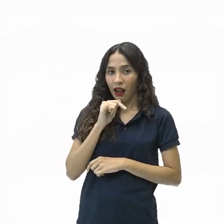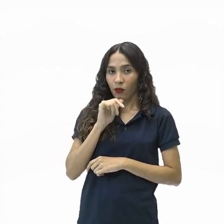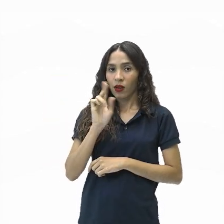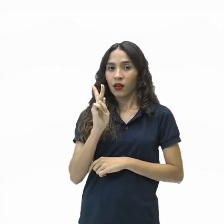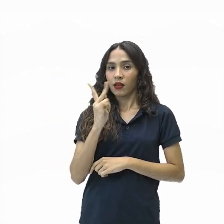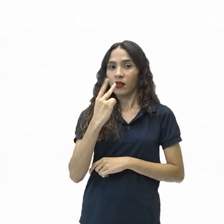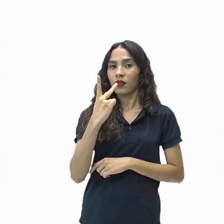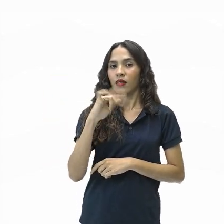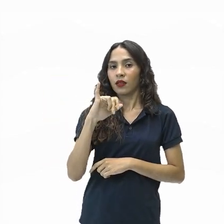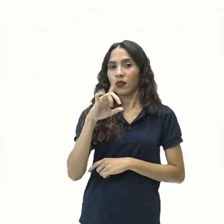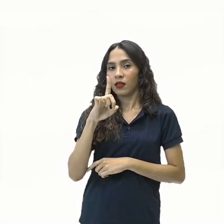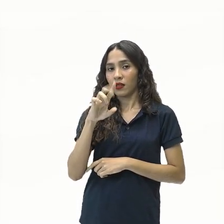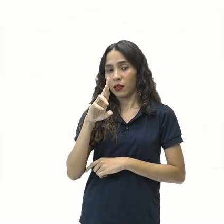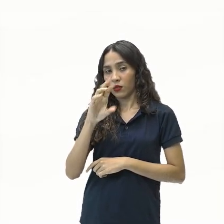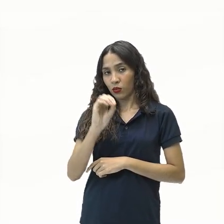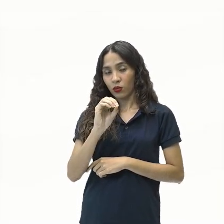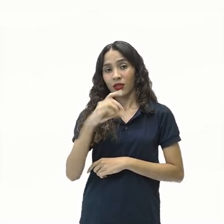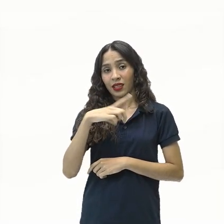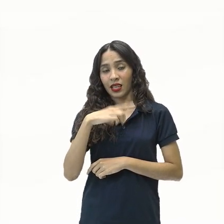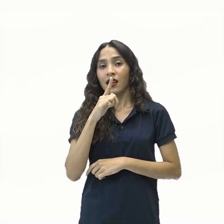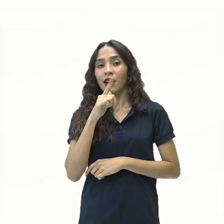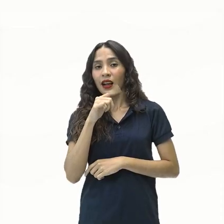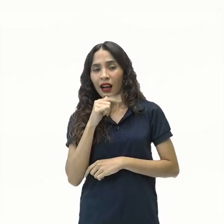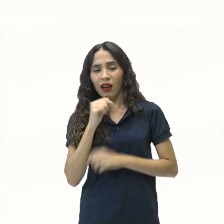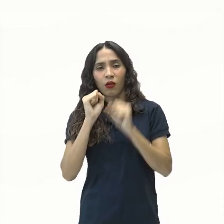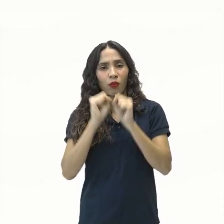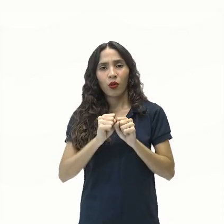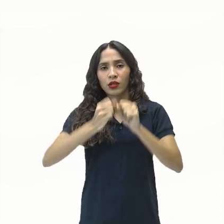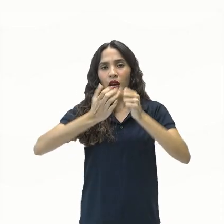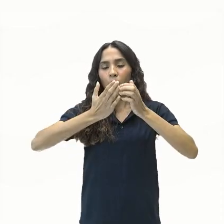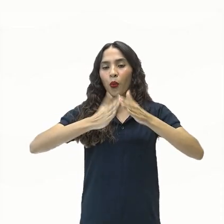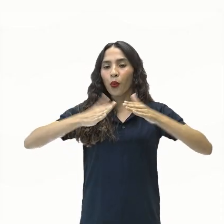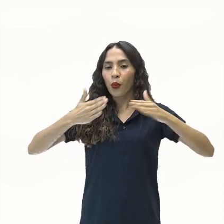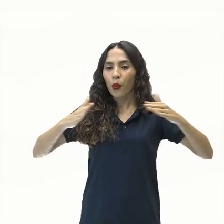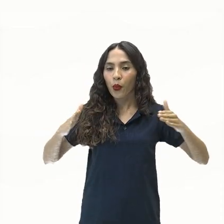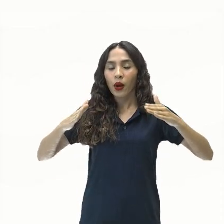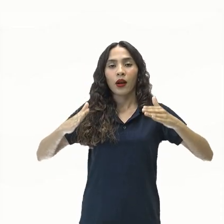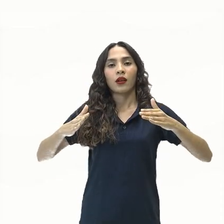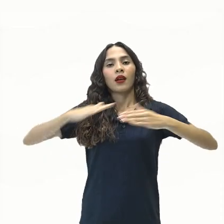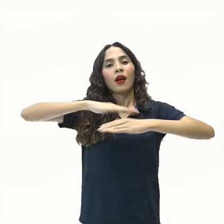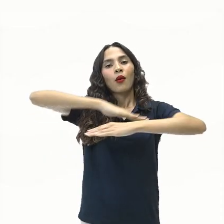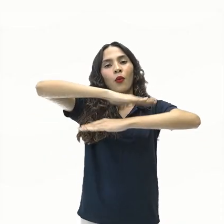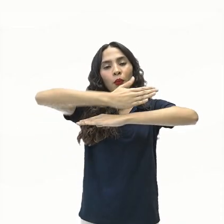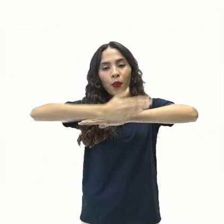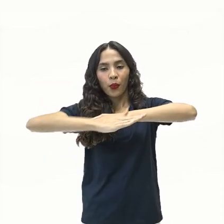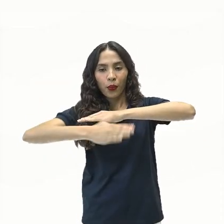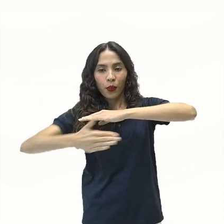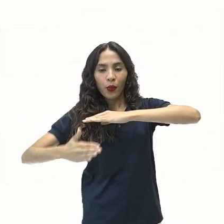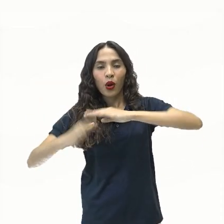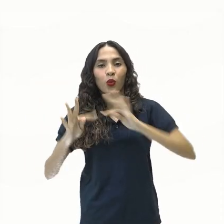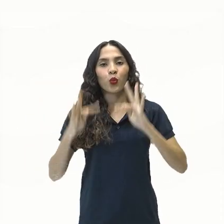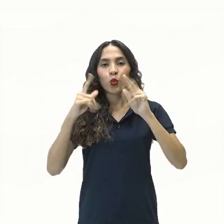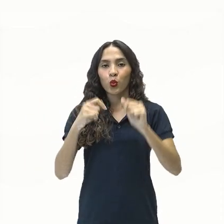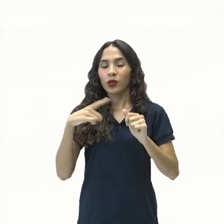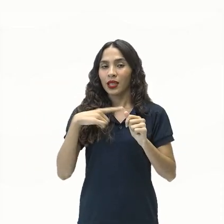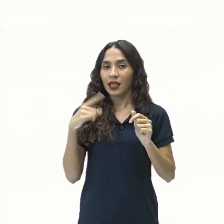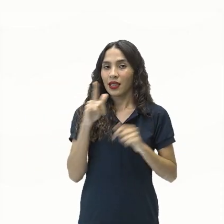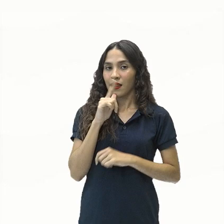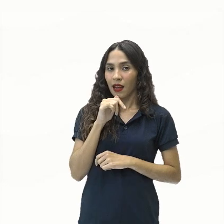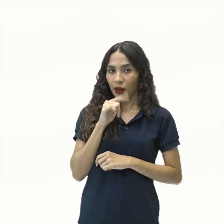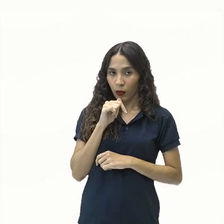que pode ser um mar, pode ser um rio, um igarapé, né? Tudo aquilo que tem água está representando a